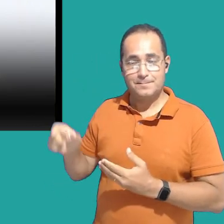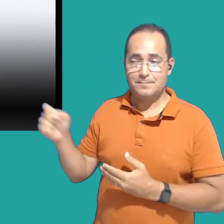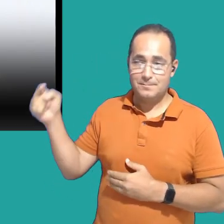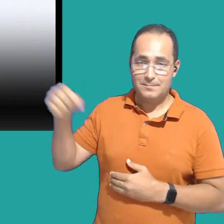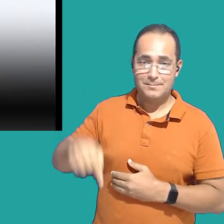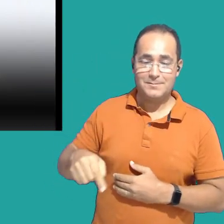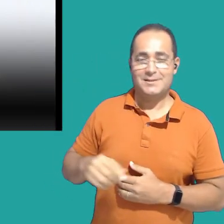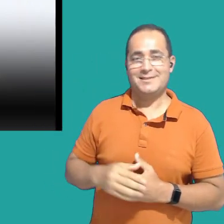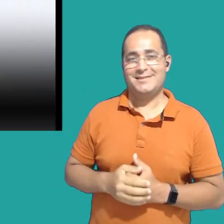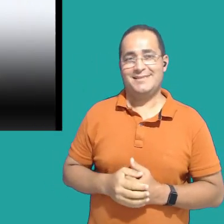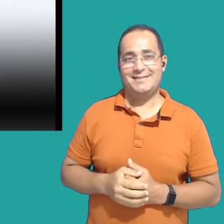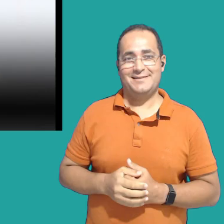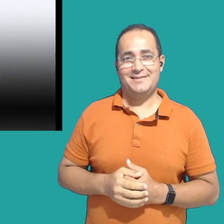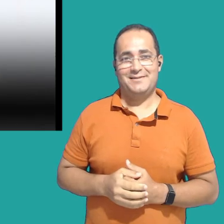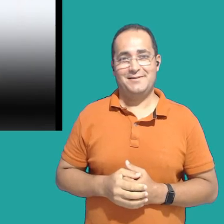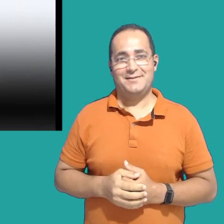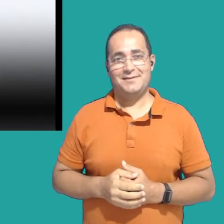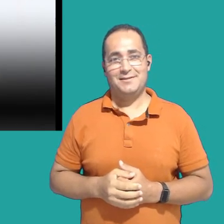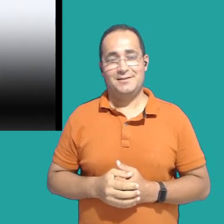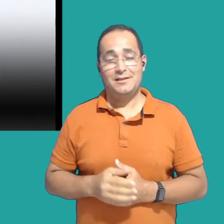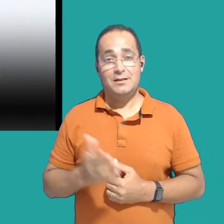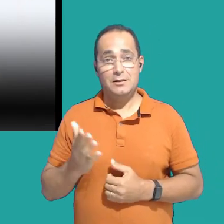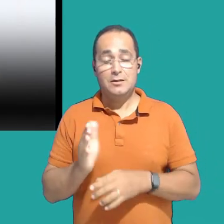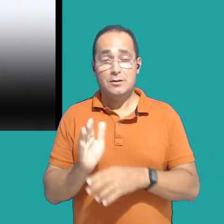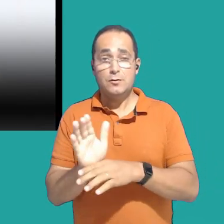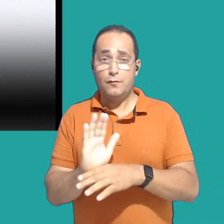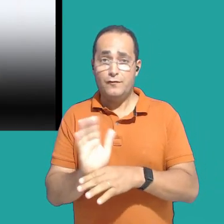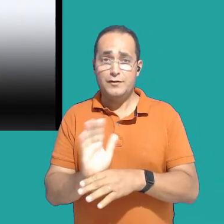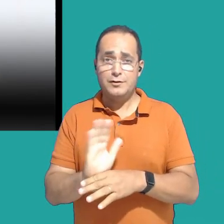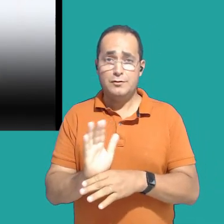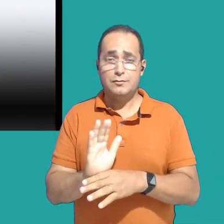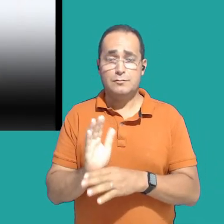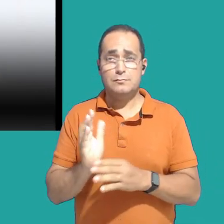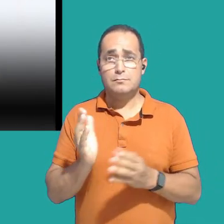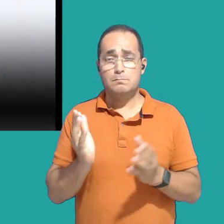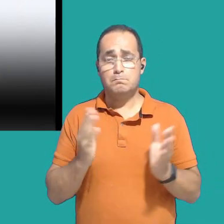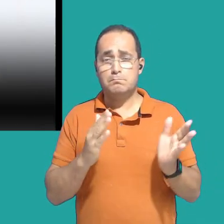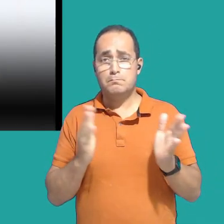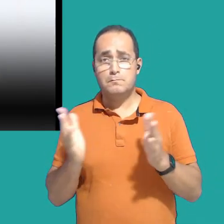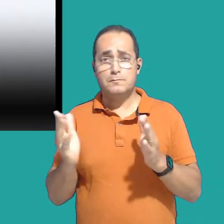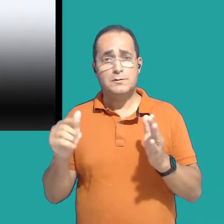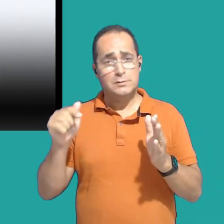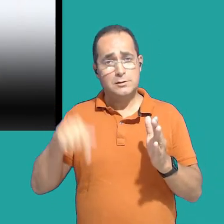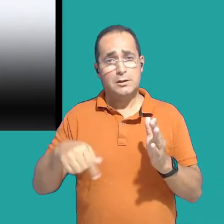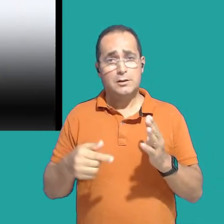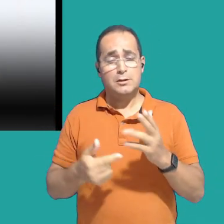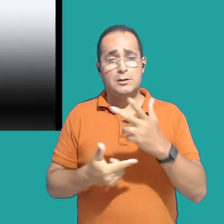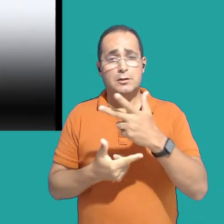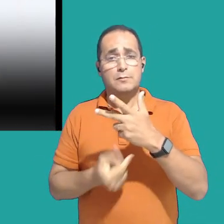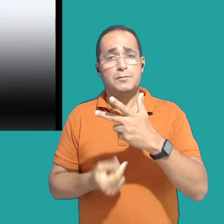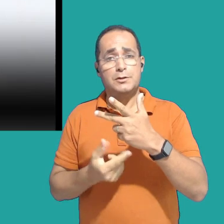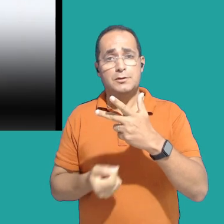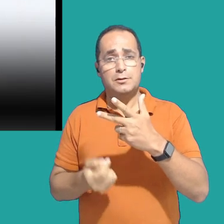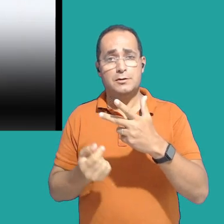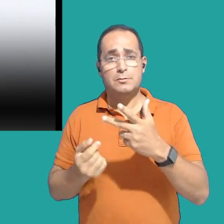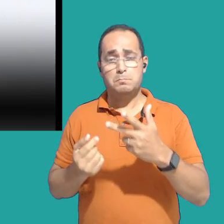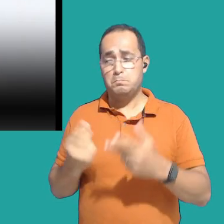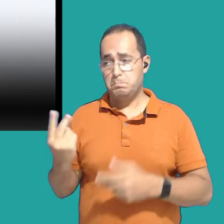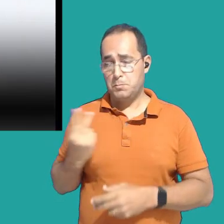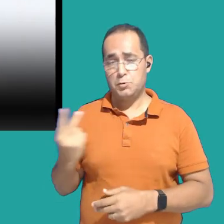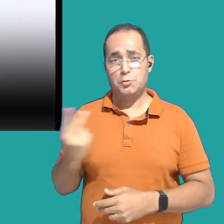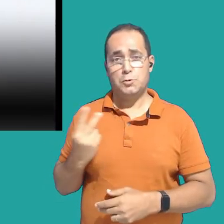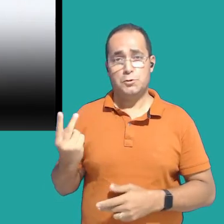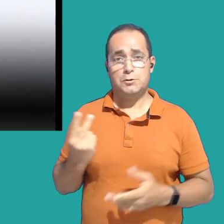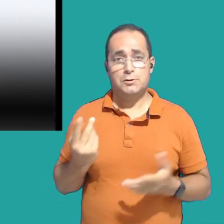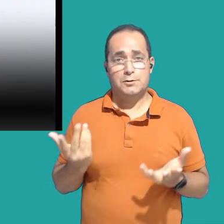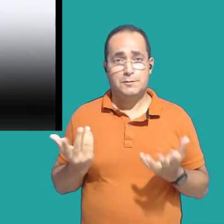pela presença de Felipe e o vídeo ele basicamente vai se passar aqui na tela do Meet,